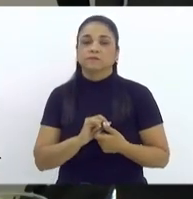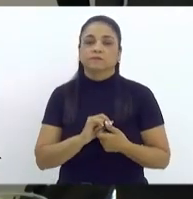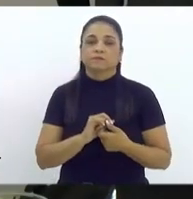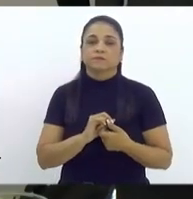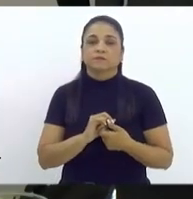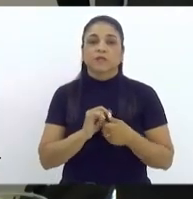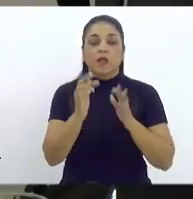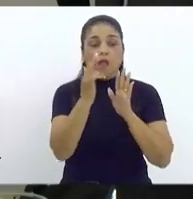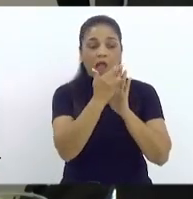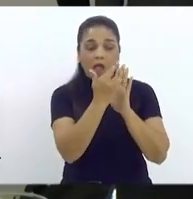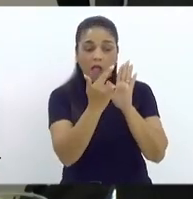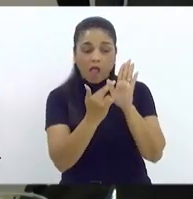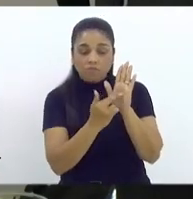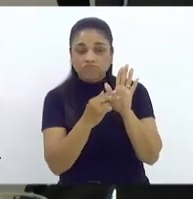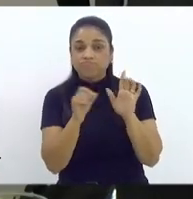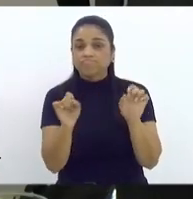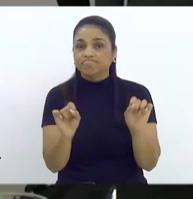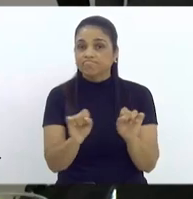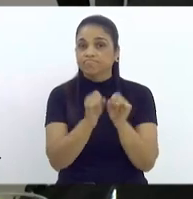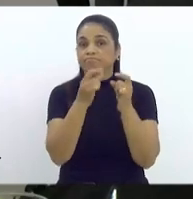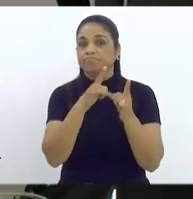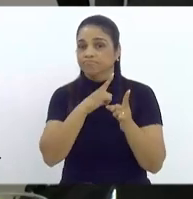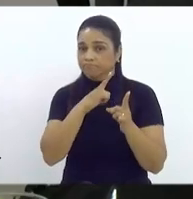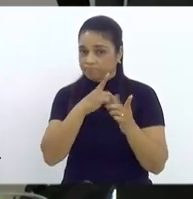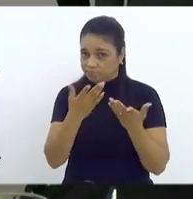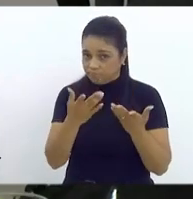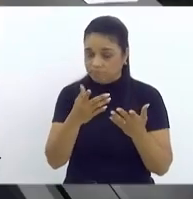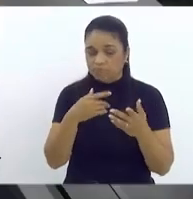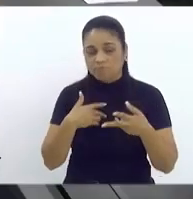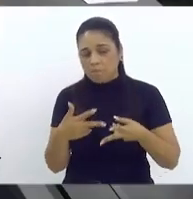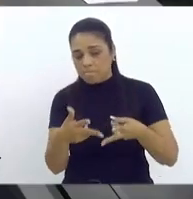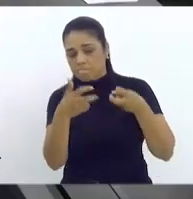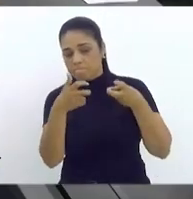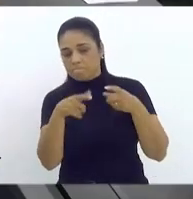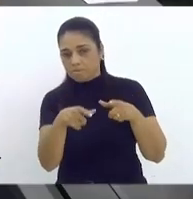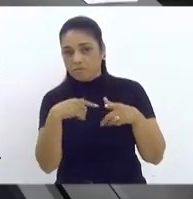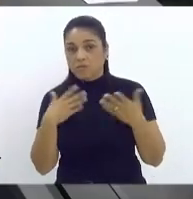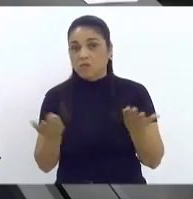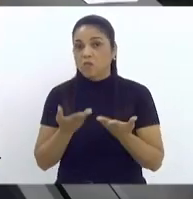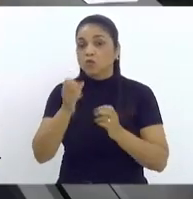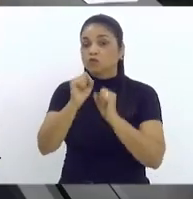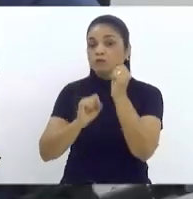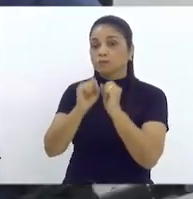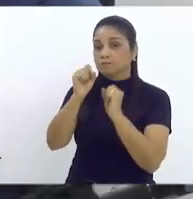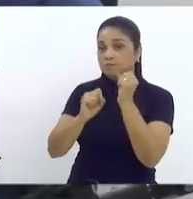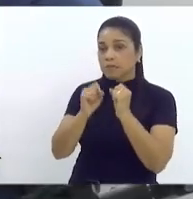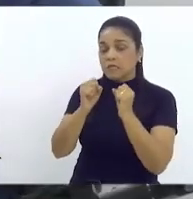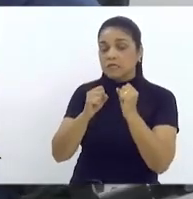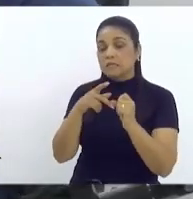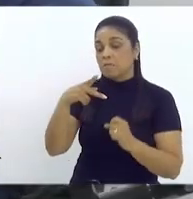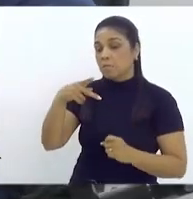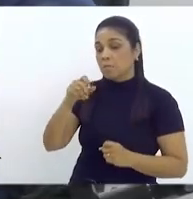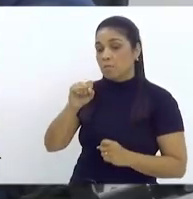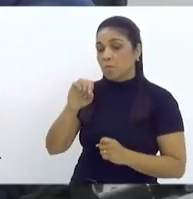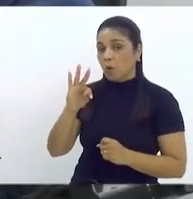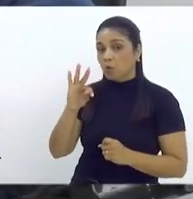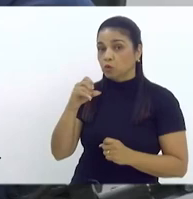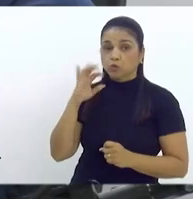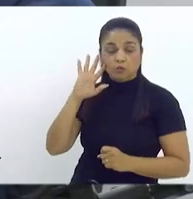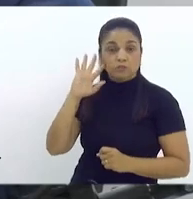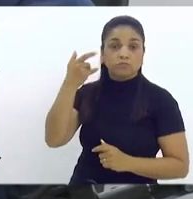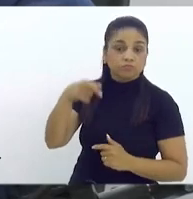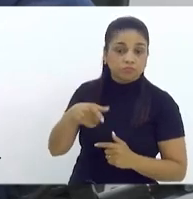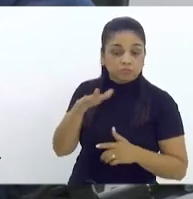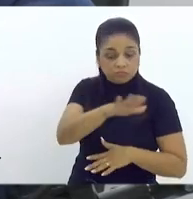qualquer irregularidade que a gente identifique. Mas se a decisão da empresa for hoje ligar um posto determinado num determinado bairro, numa determinada